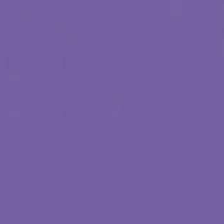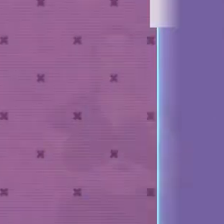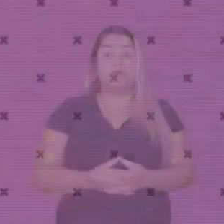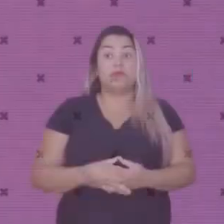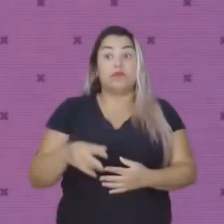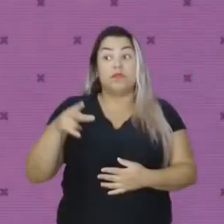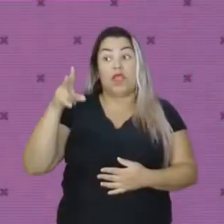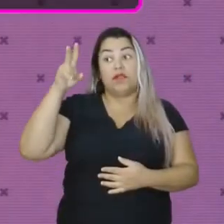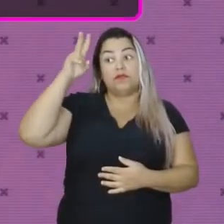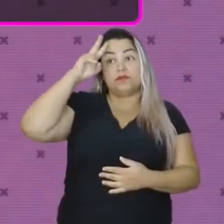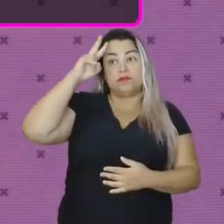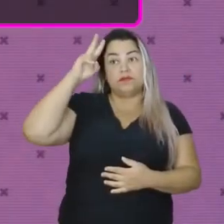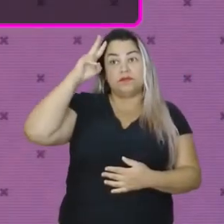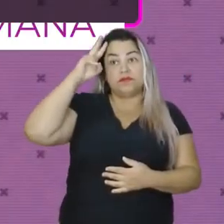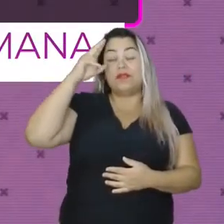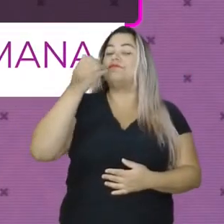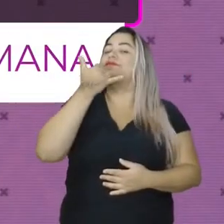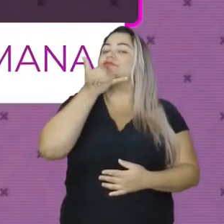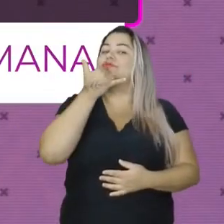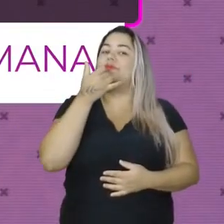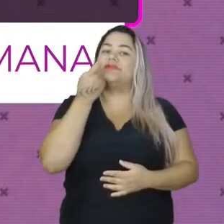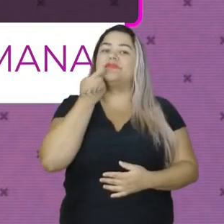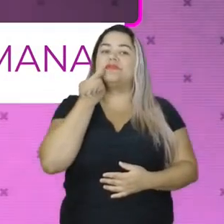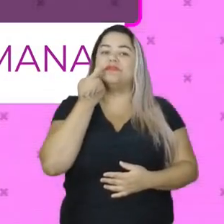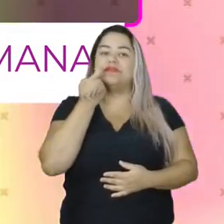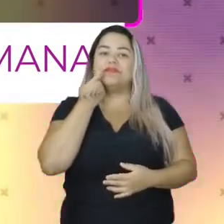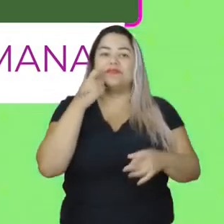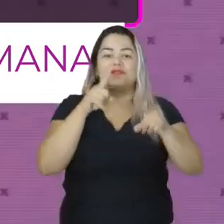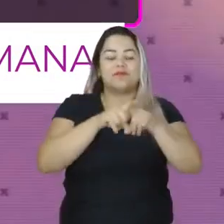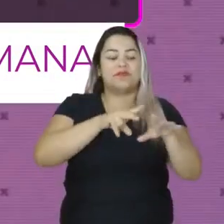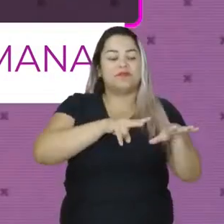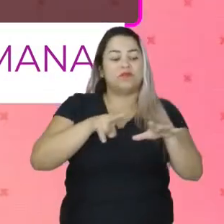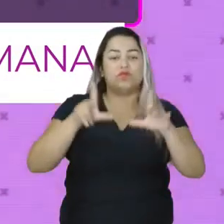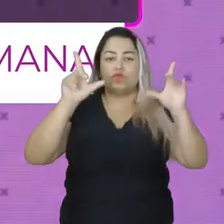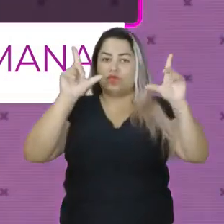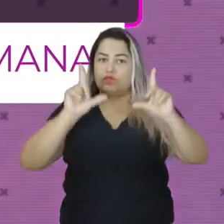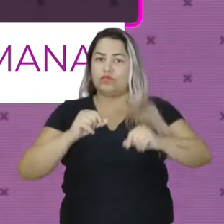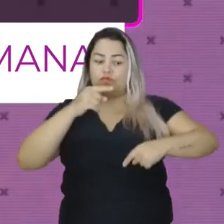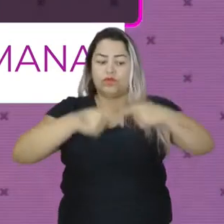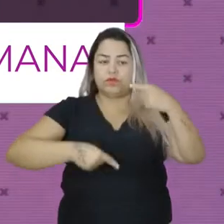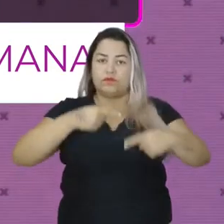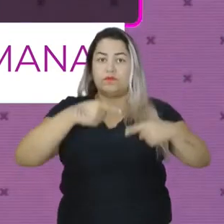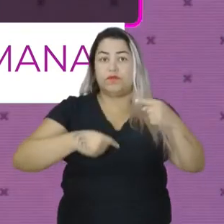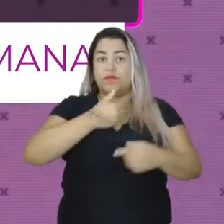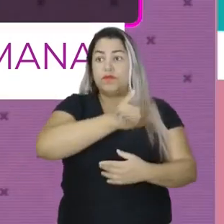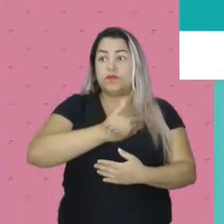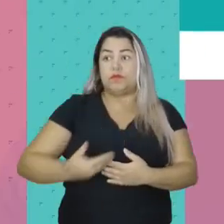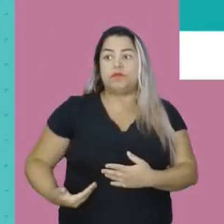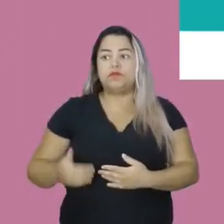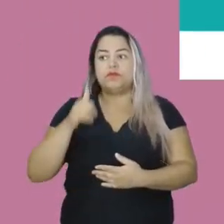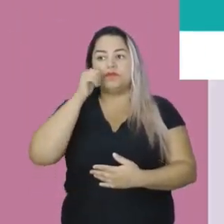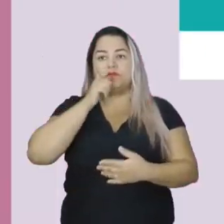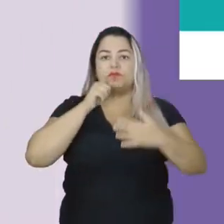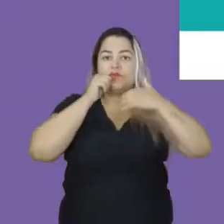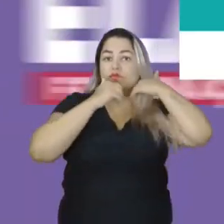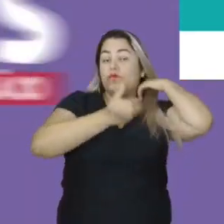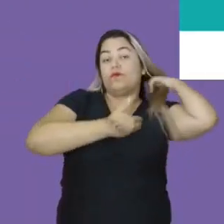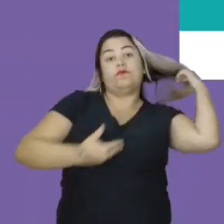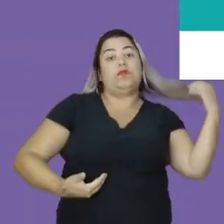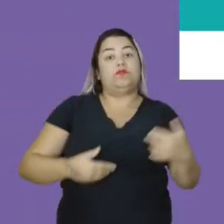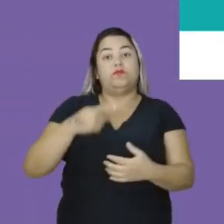Nesta sexta-feira, você acompanha um resumo das aulas da semana sobre políticas públicas para as mulheres nos governos do